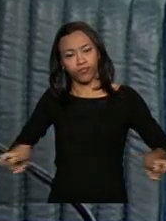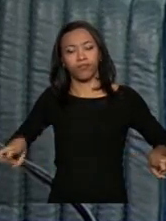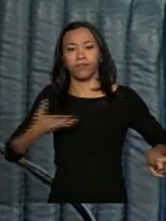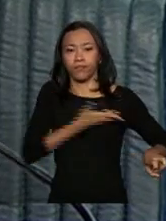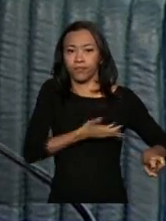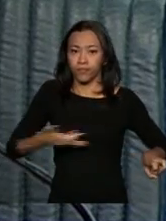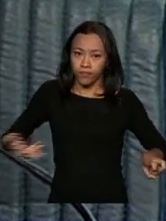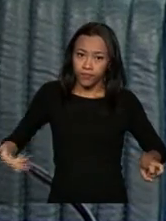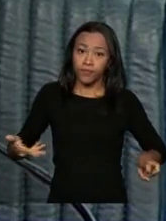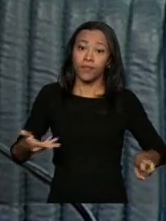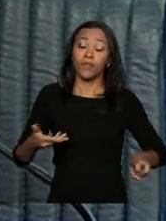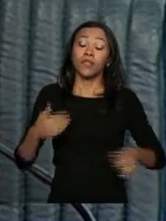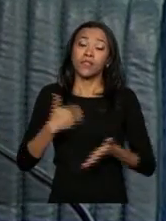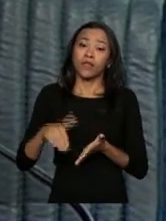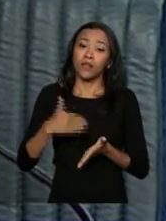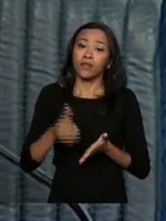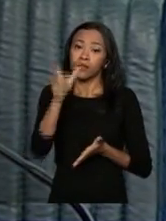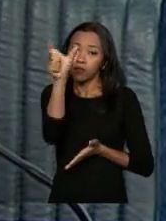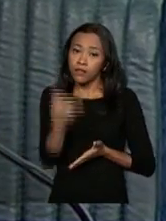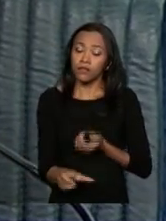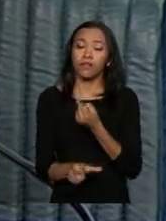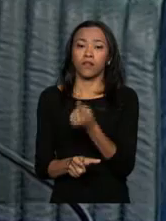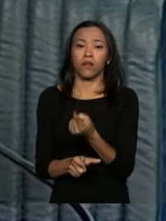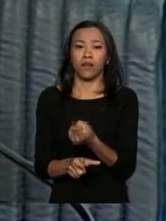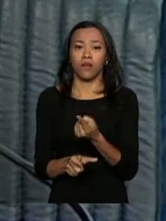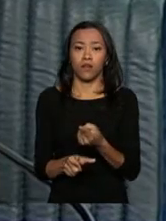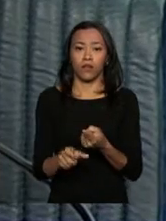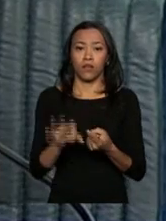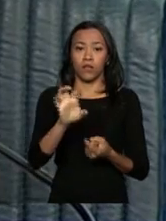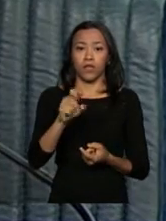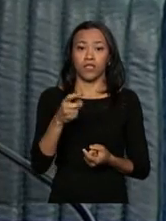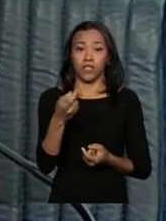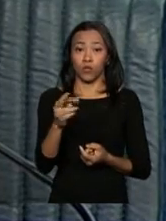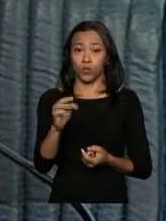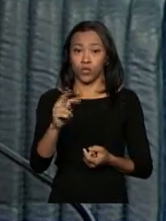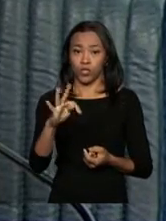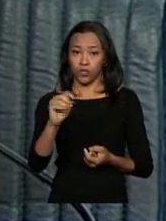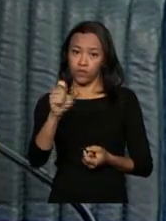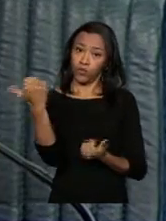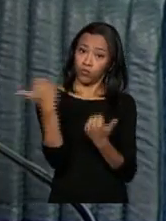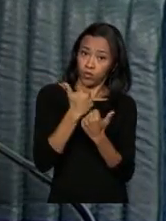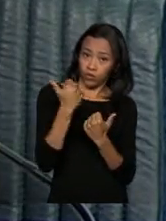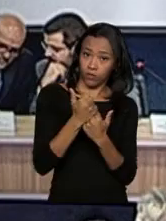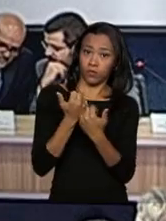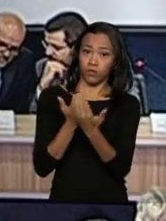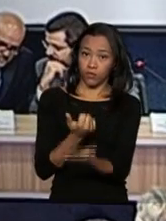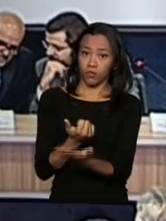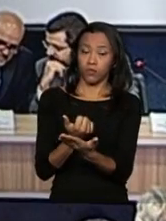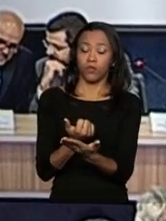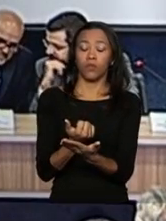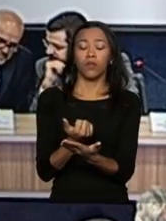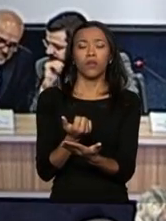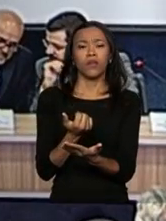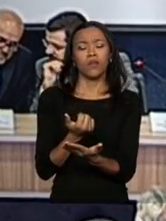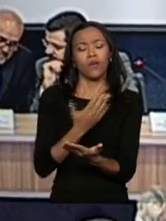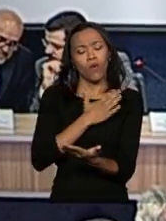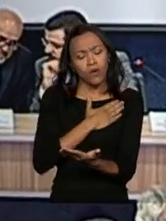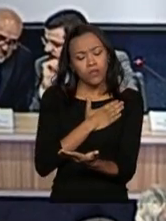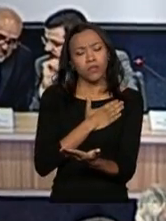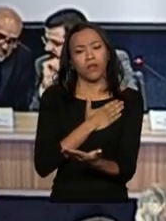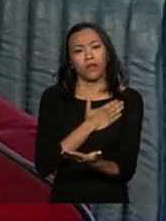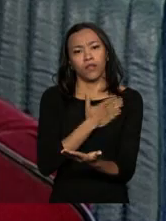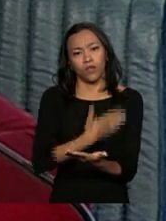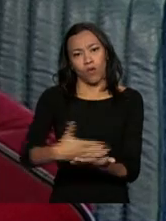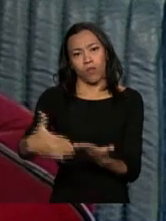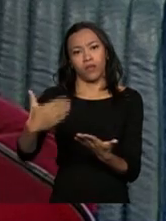secretário pola o secretário e executivo substituto também o jaim Herzog e bom eu gostaria de